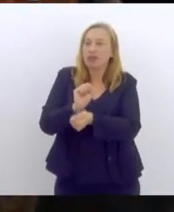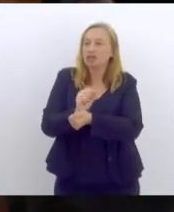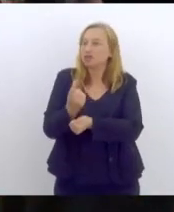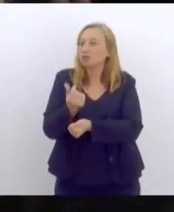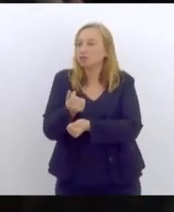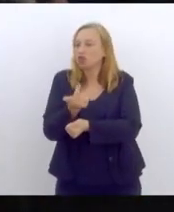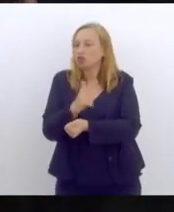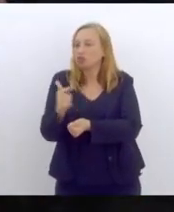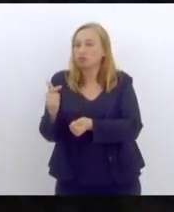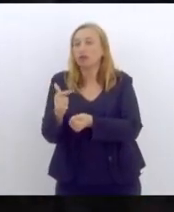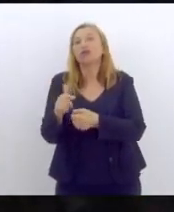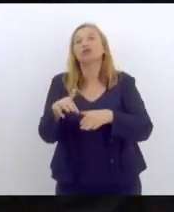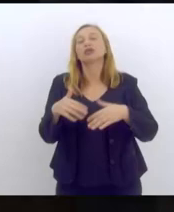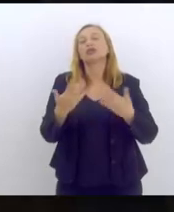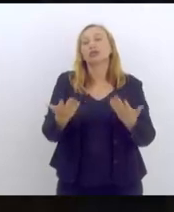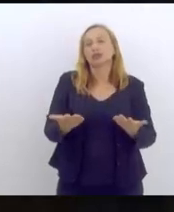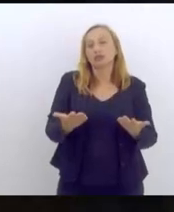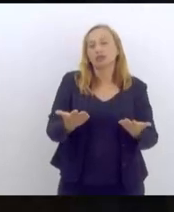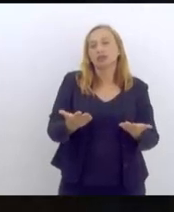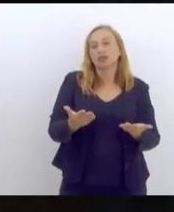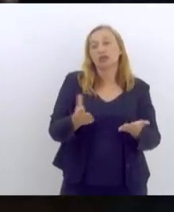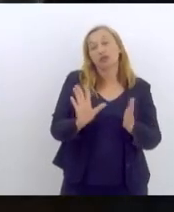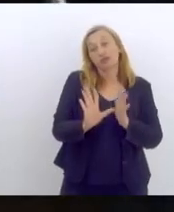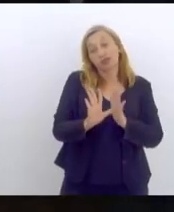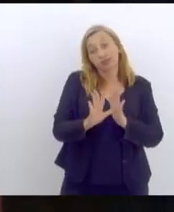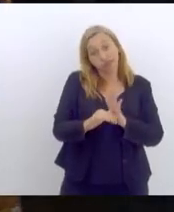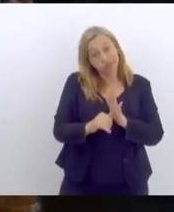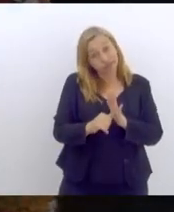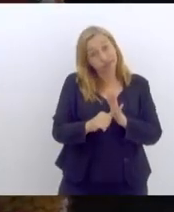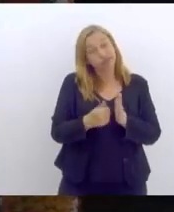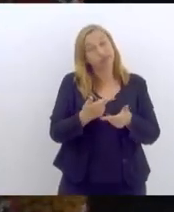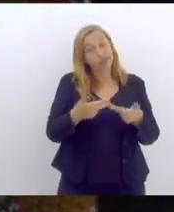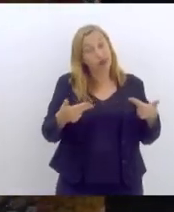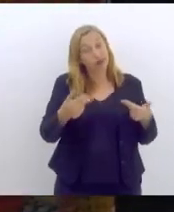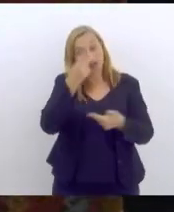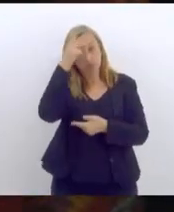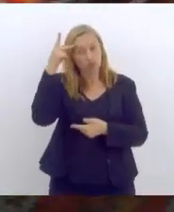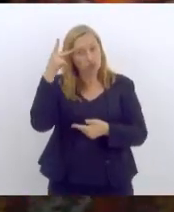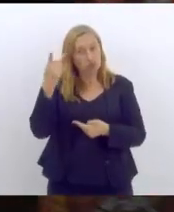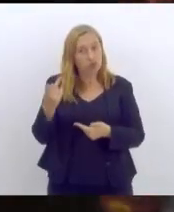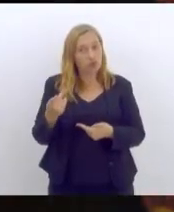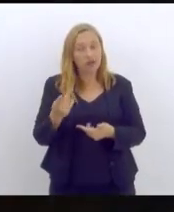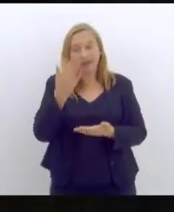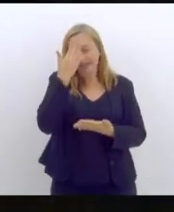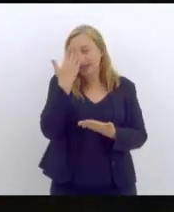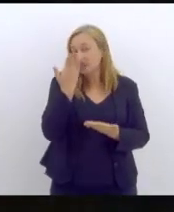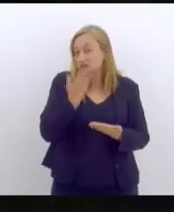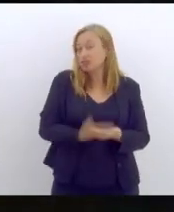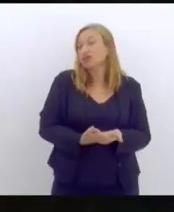recurso. Na verdade, de forma fraudulenta, diversas pessoas vêm creditando,